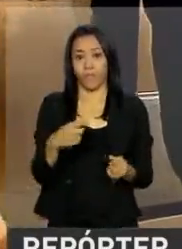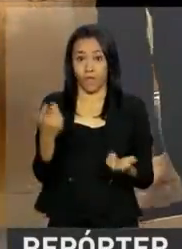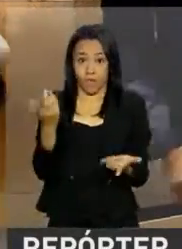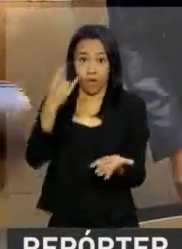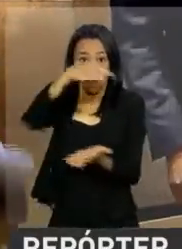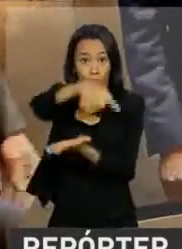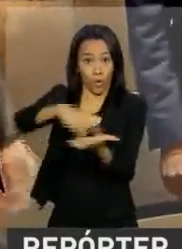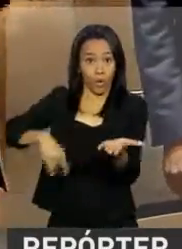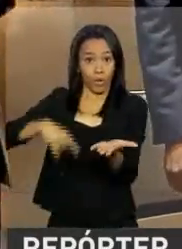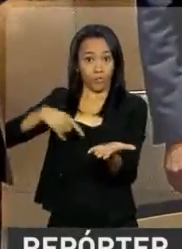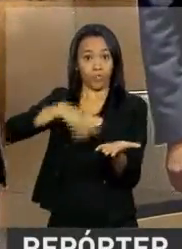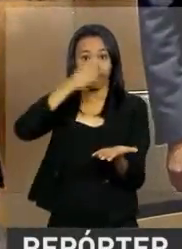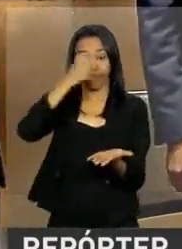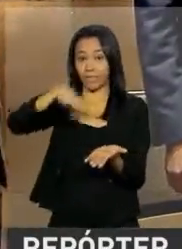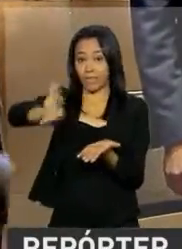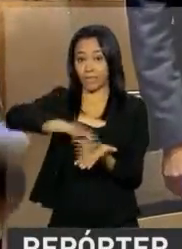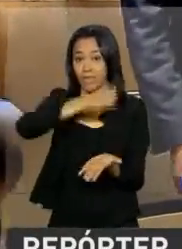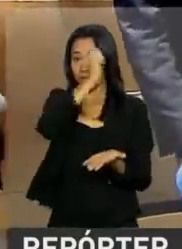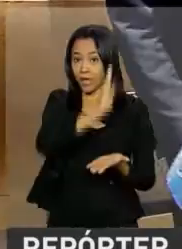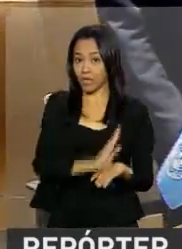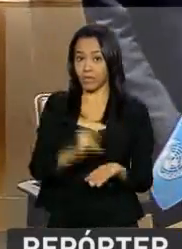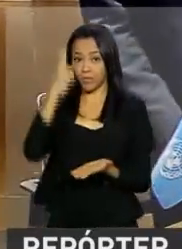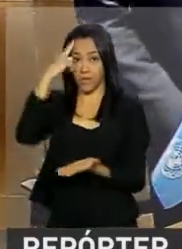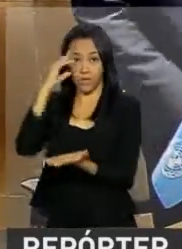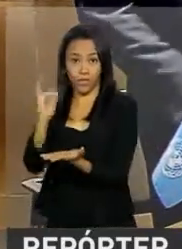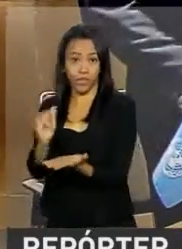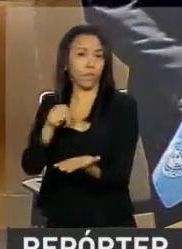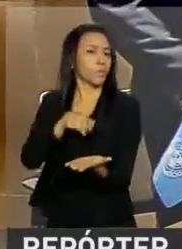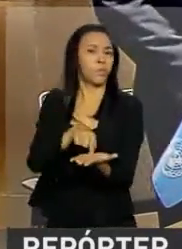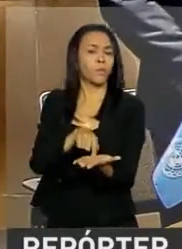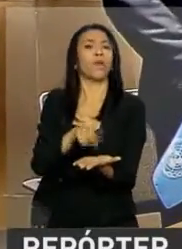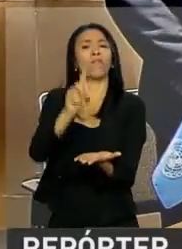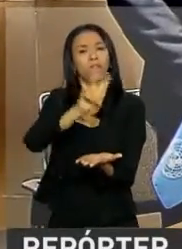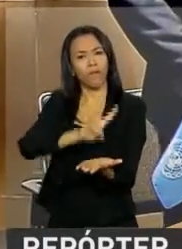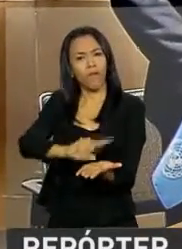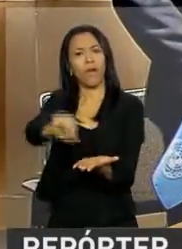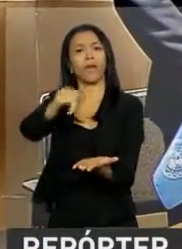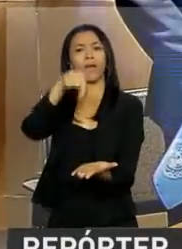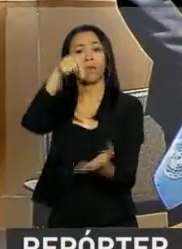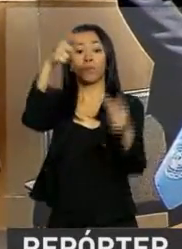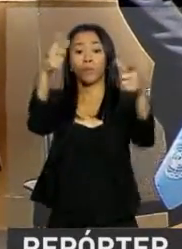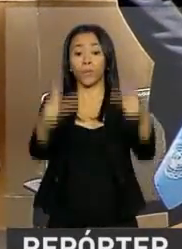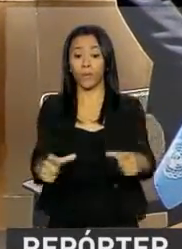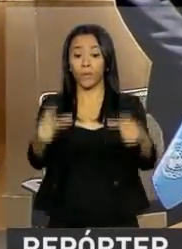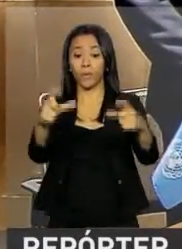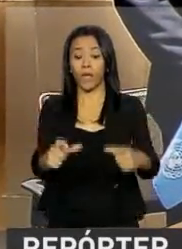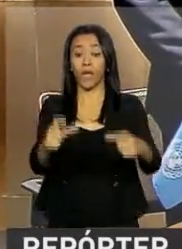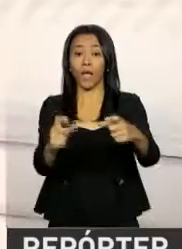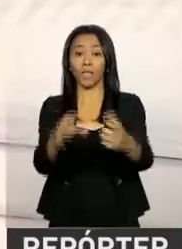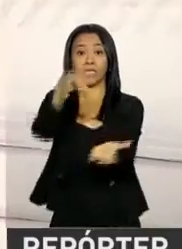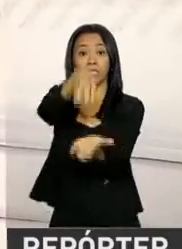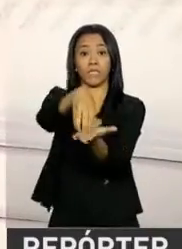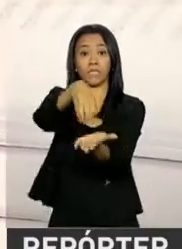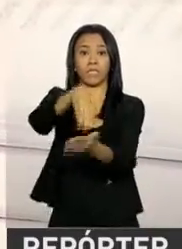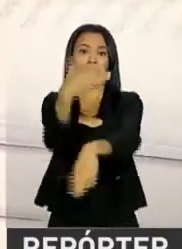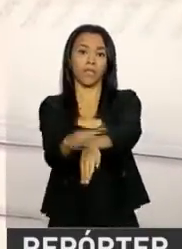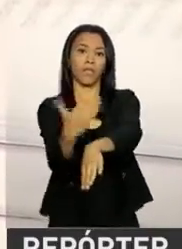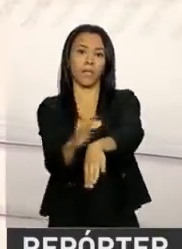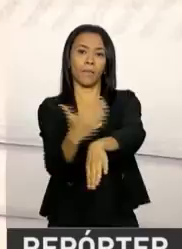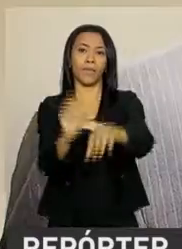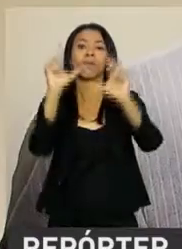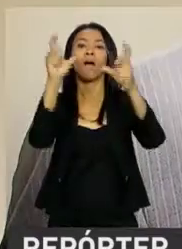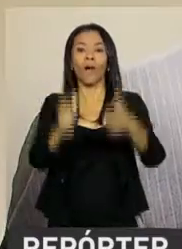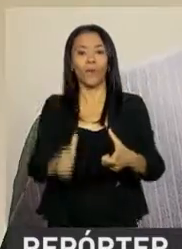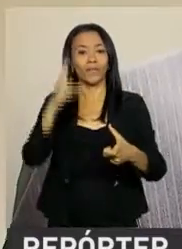e do haiti vai permitir a construção eo funcionamento de um centro de formação profissional no país caribenho